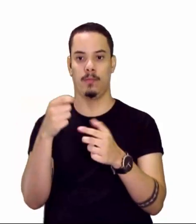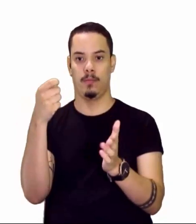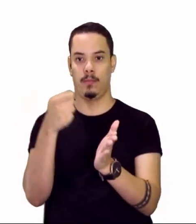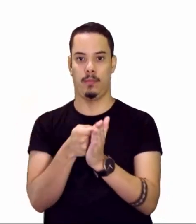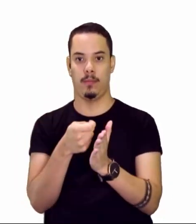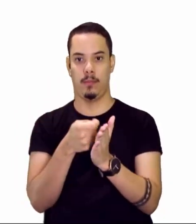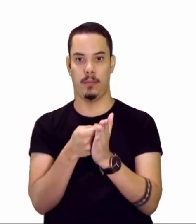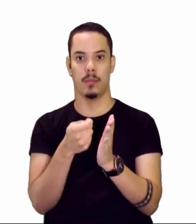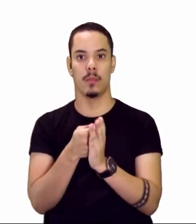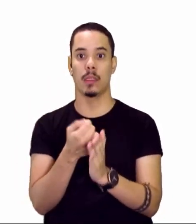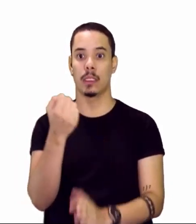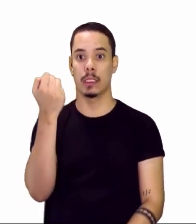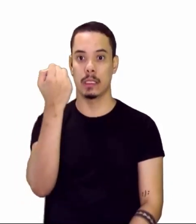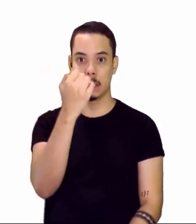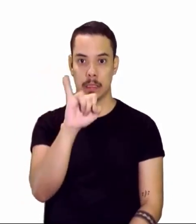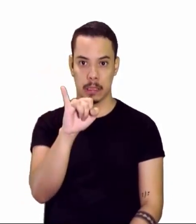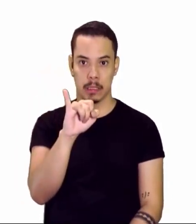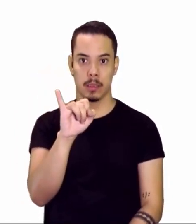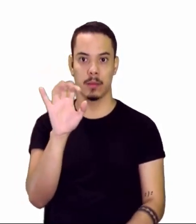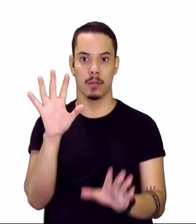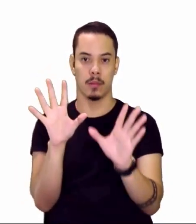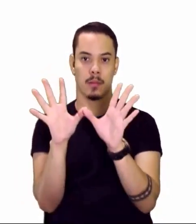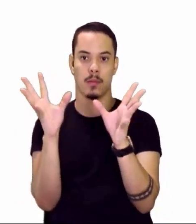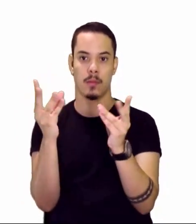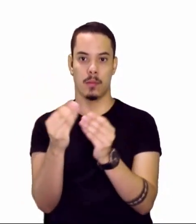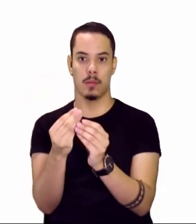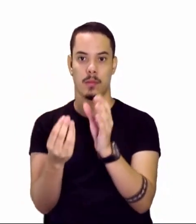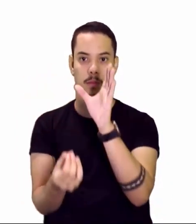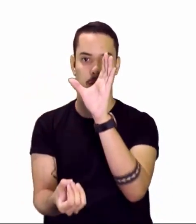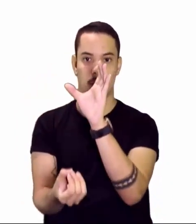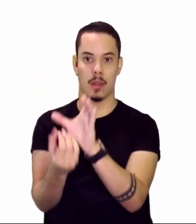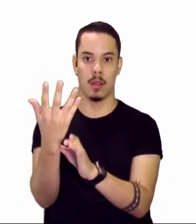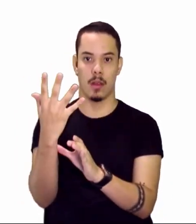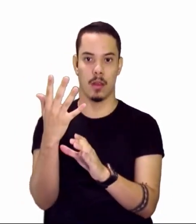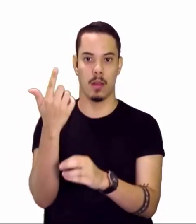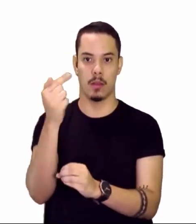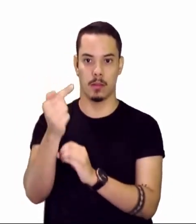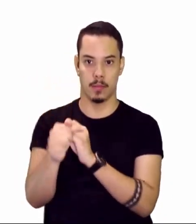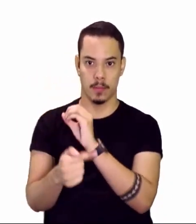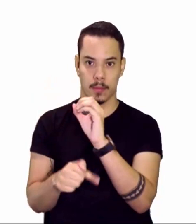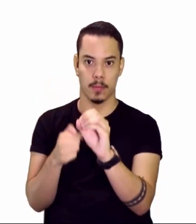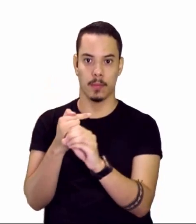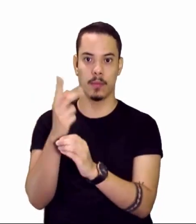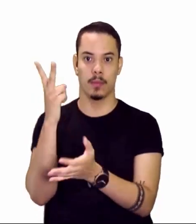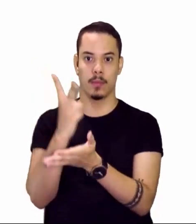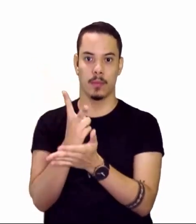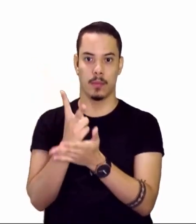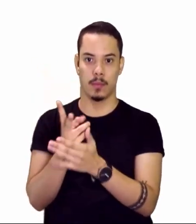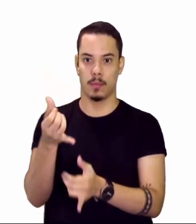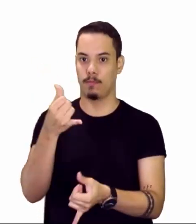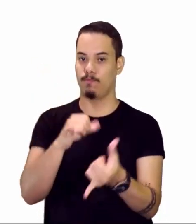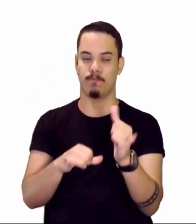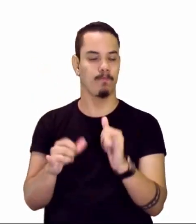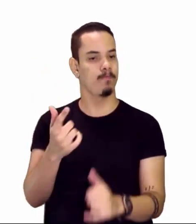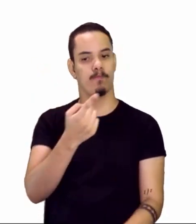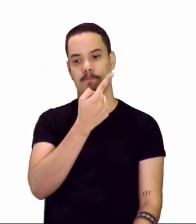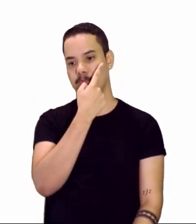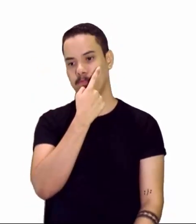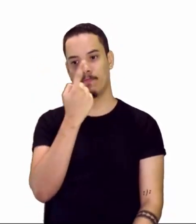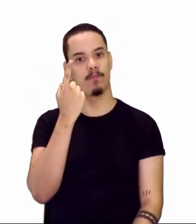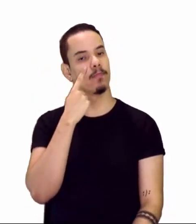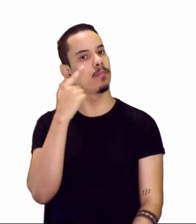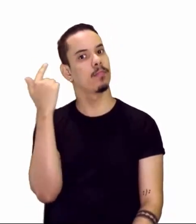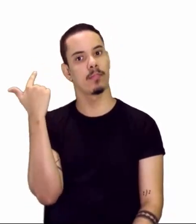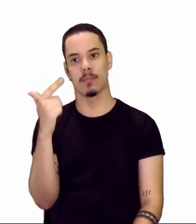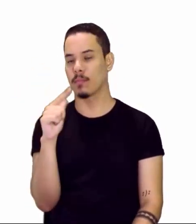acaso a molécula for formada por átomo do mesmo elemento químico, não